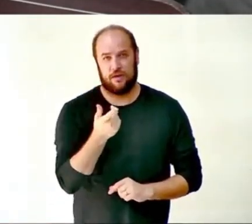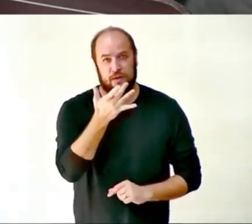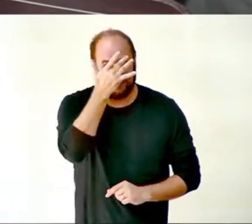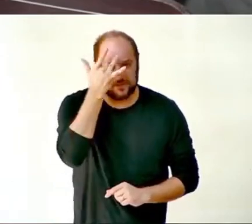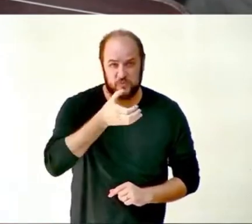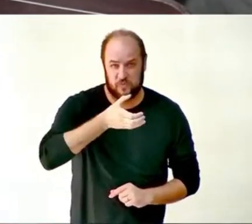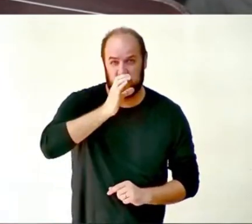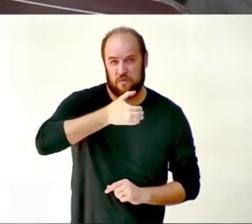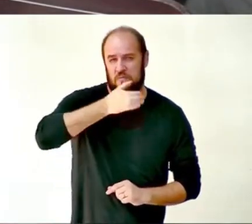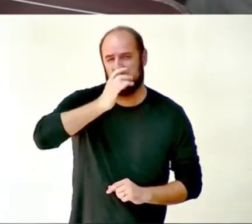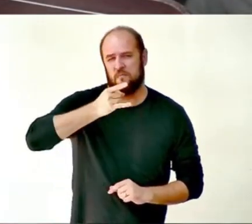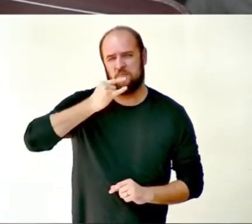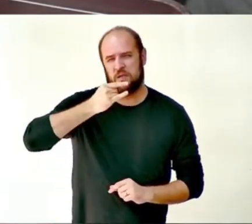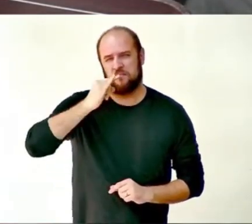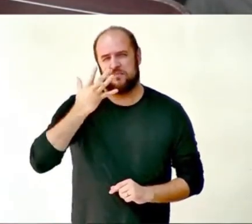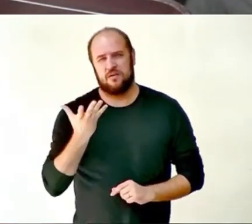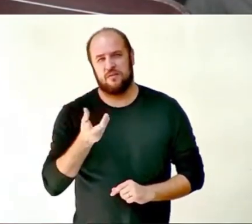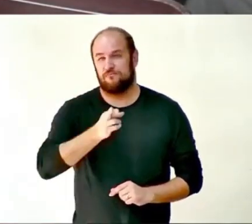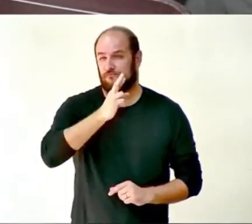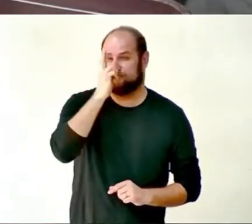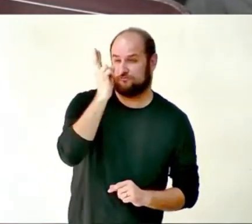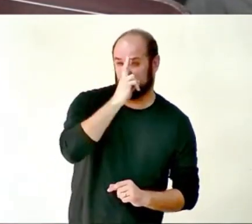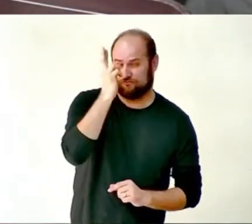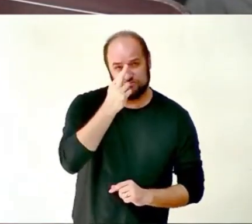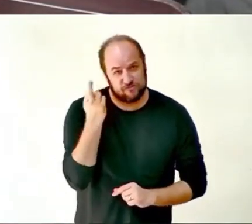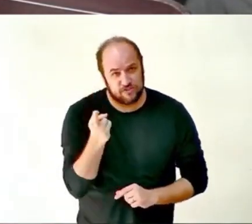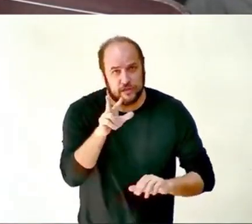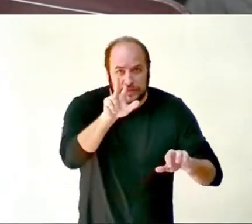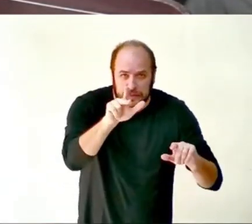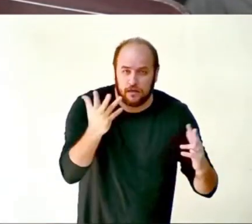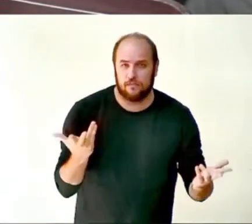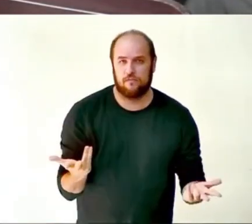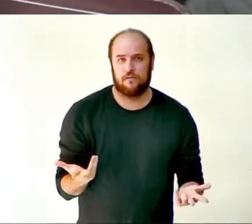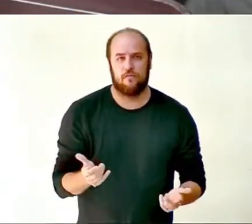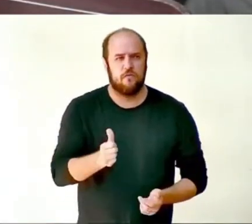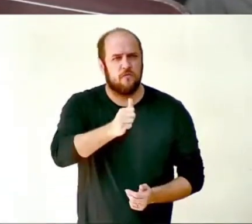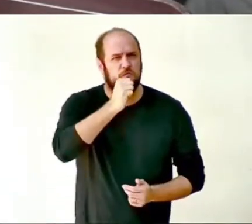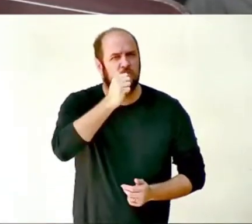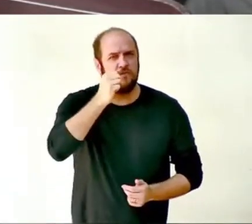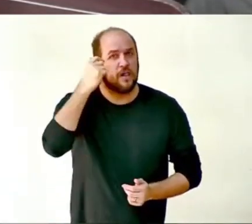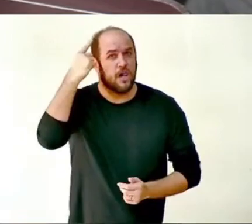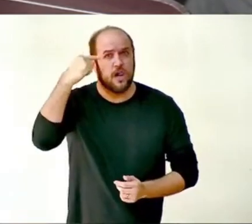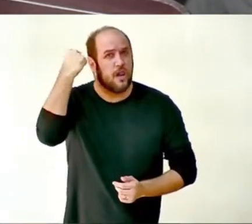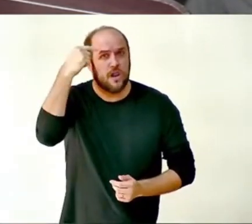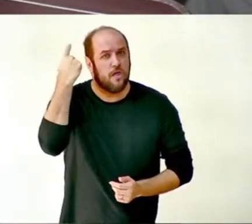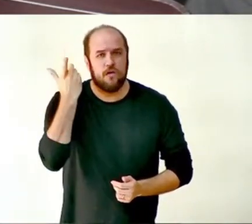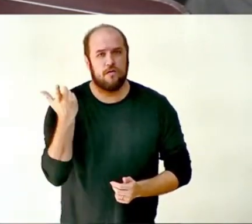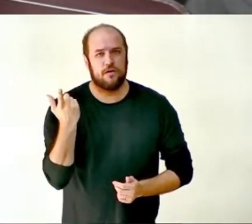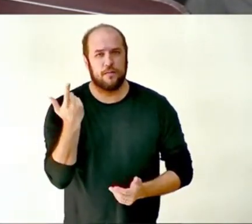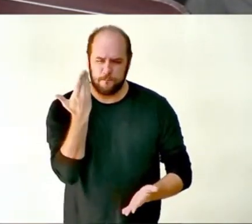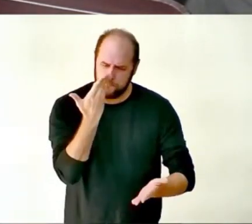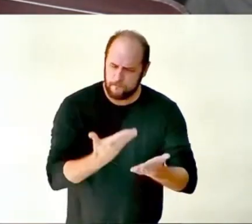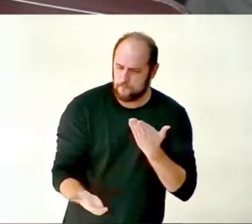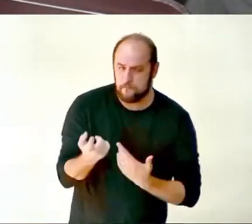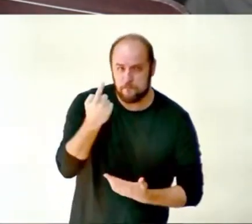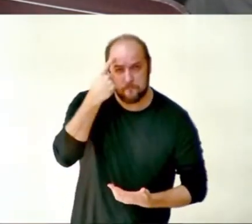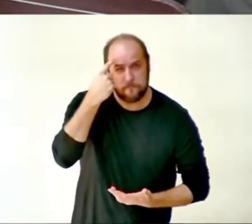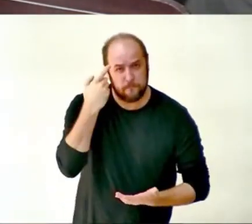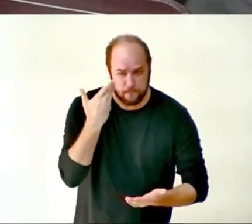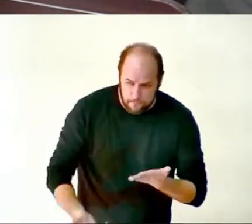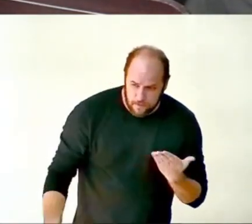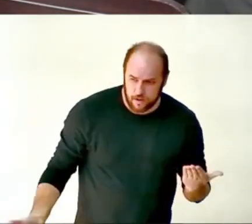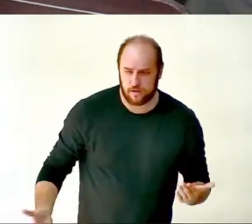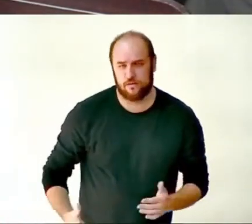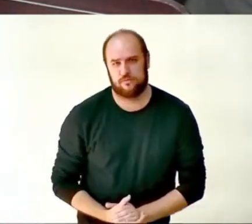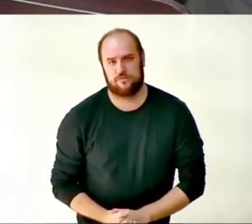muito álcool ficam ébrios. Elas ficam insanas quando elas perdem o senso. Então,